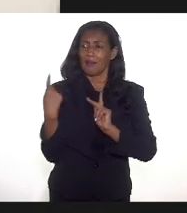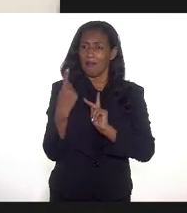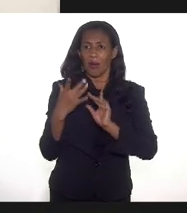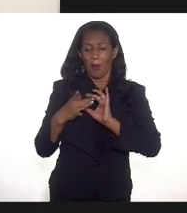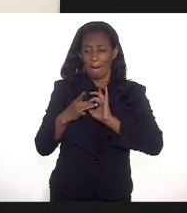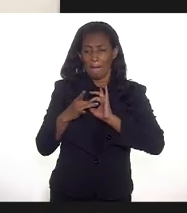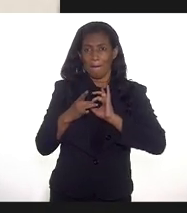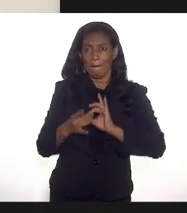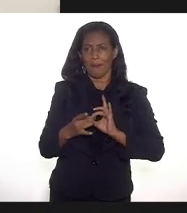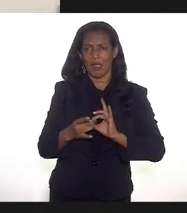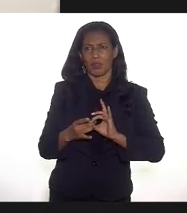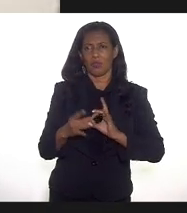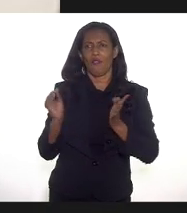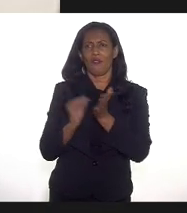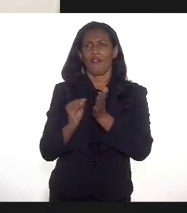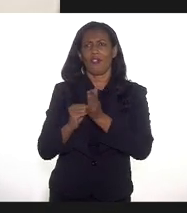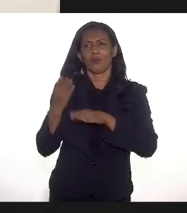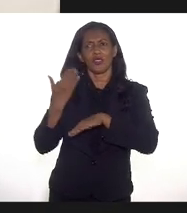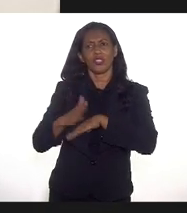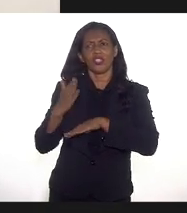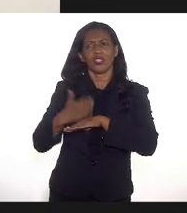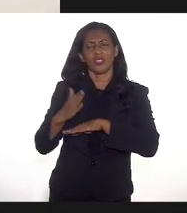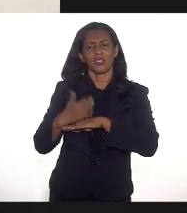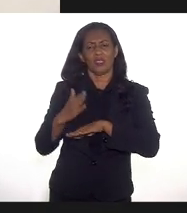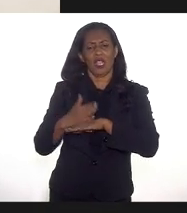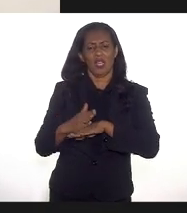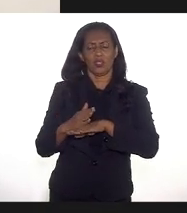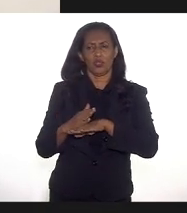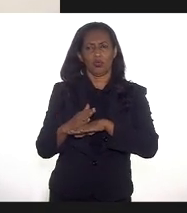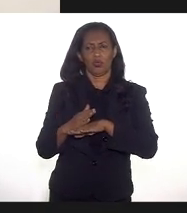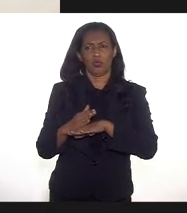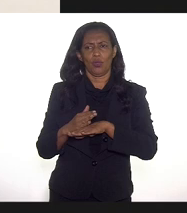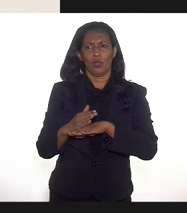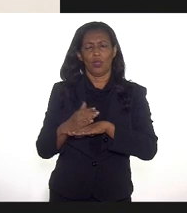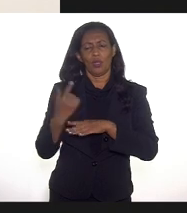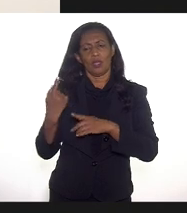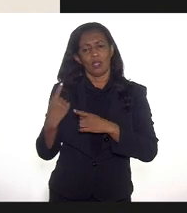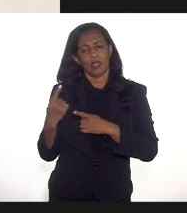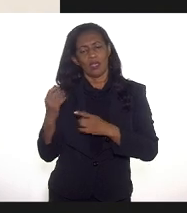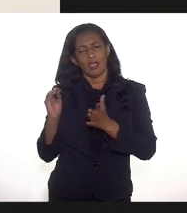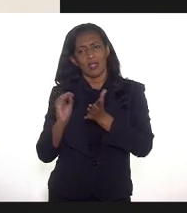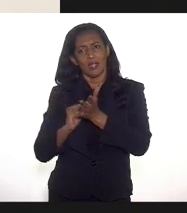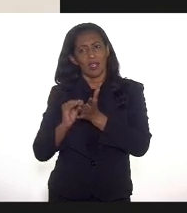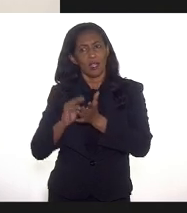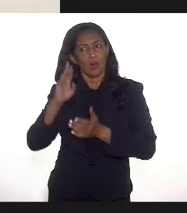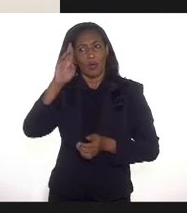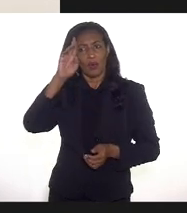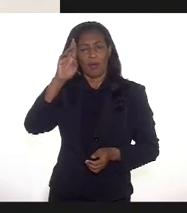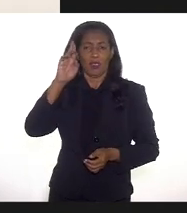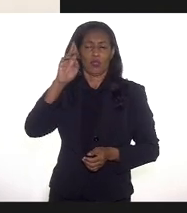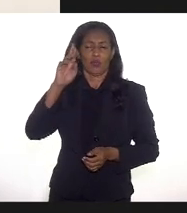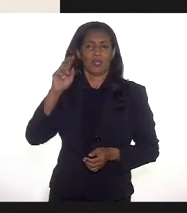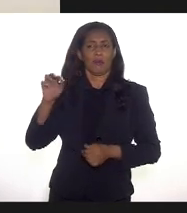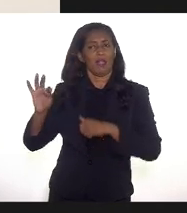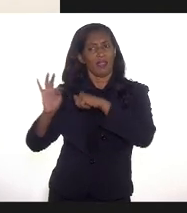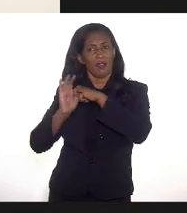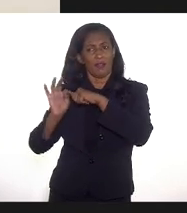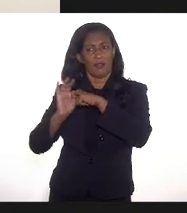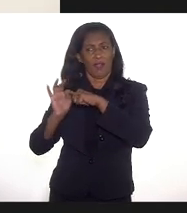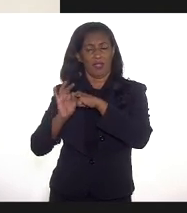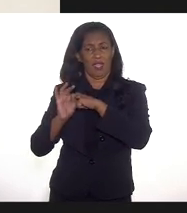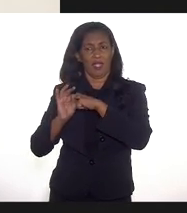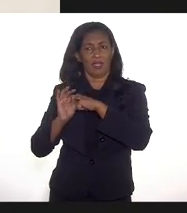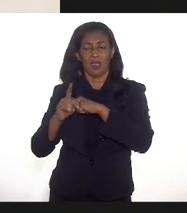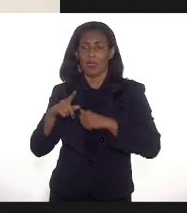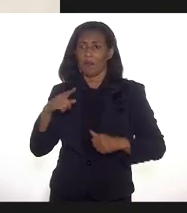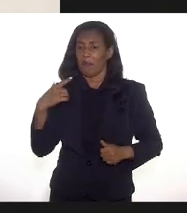do estágio. Já recorremos à FAETEC, de fato, a matriz não é uma responsabilidade da FAETEC, sim, do Conselho Estadual de Educação, mas